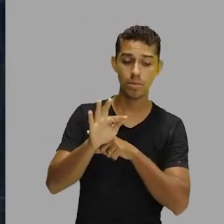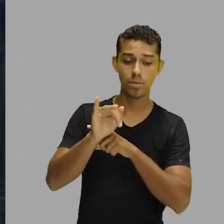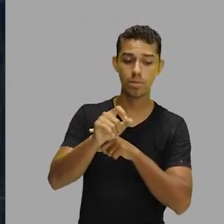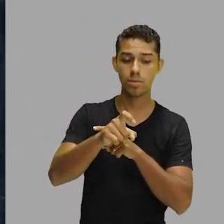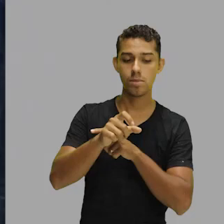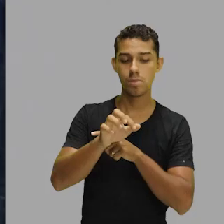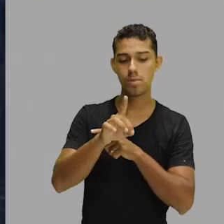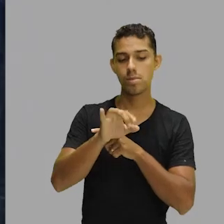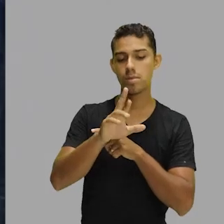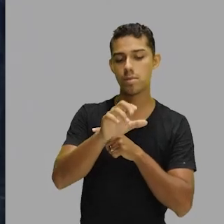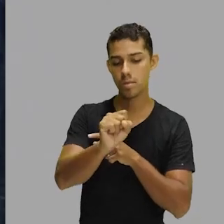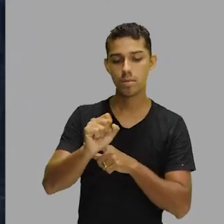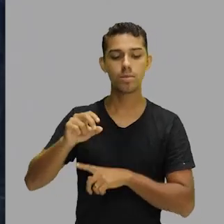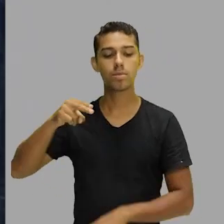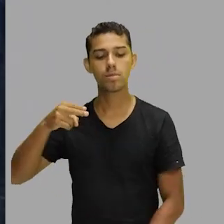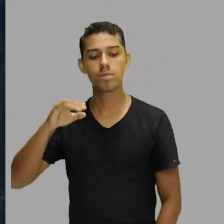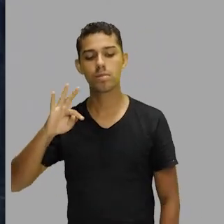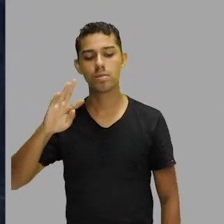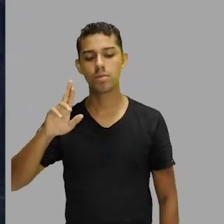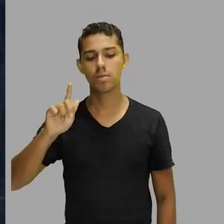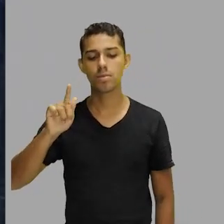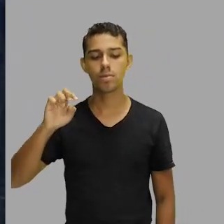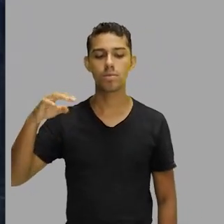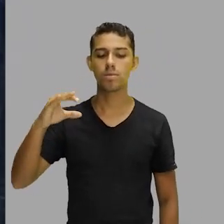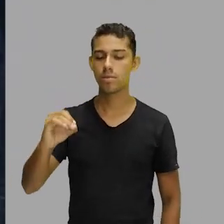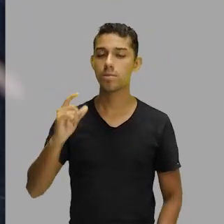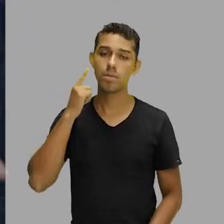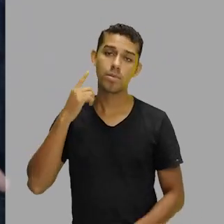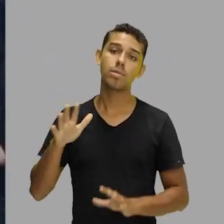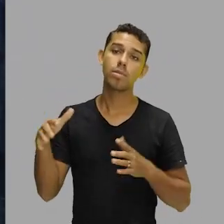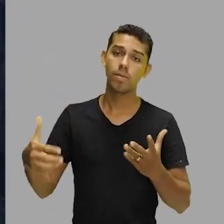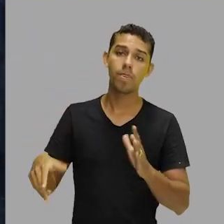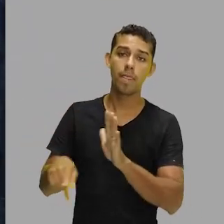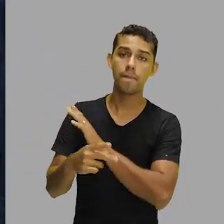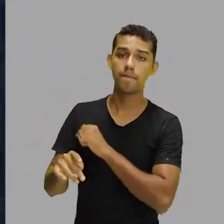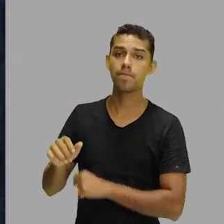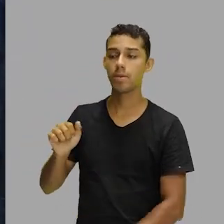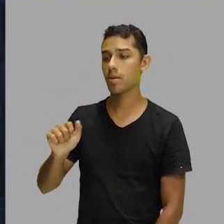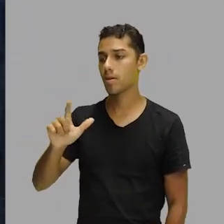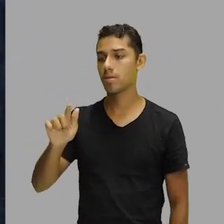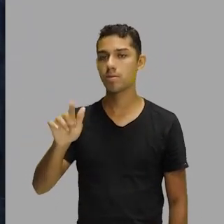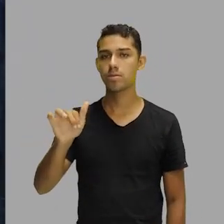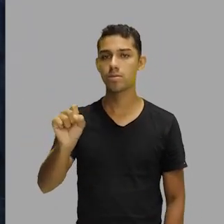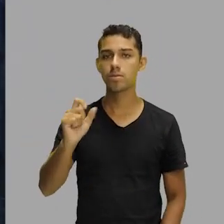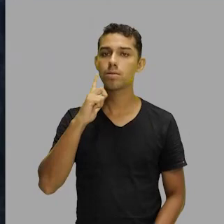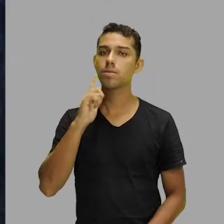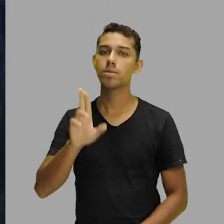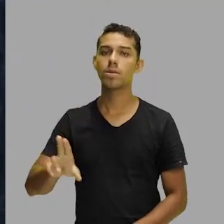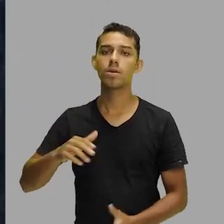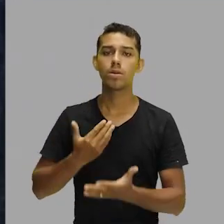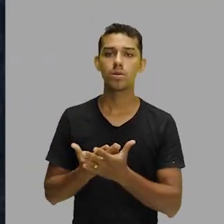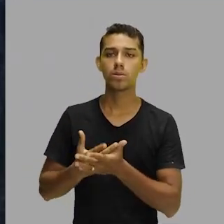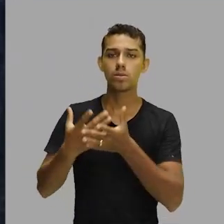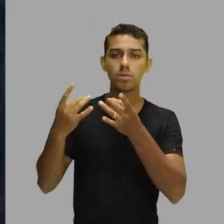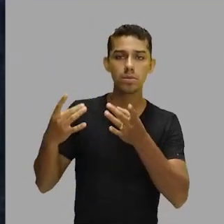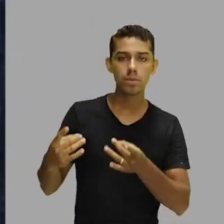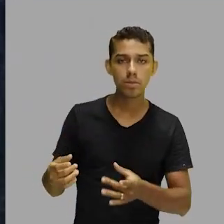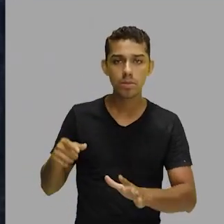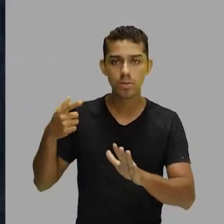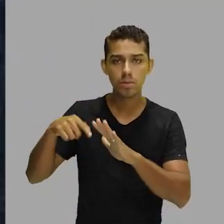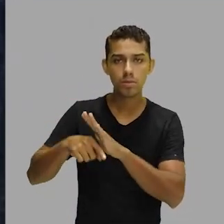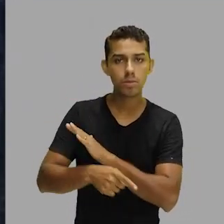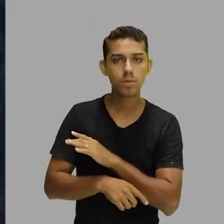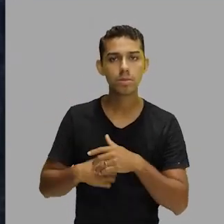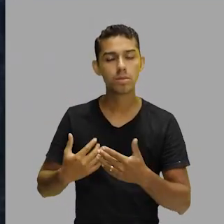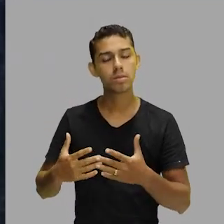fazerem fotossíntese e serem autótrofos, elas eram consideradas como algas. Mas com o estudo mais detalhado, por meio